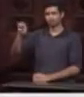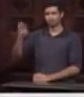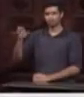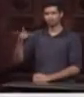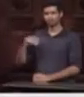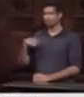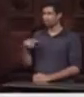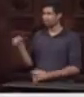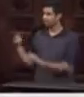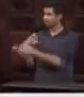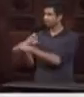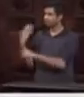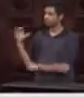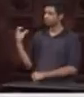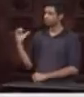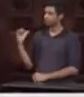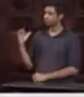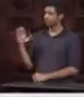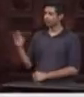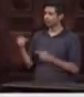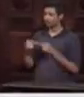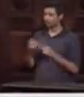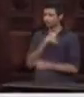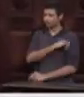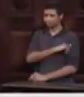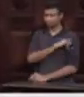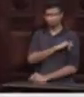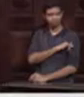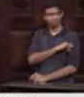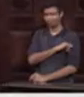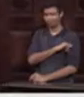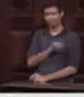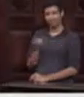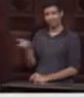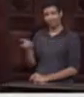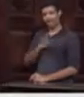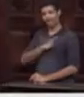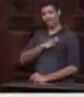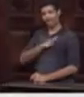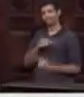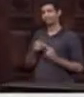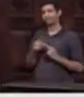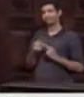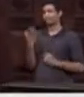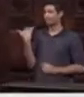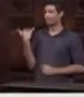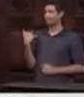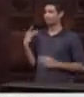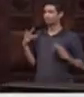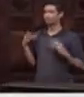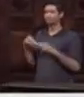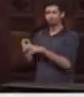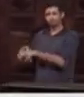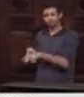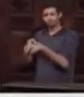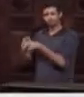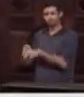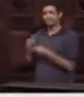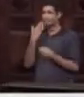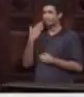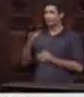Niterói para as demais cidades do estado do Rio de Janeiro. Aquele ali é o coração de passagem de todo o interior